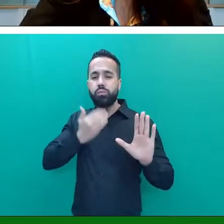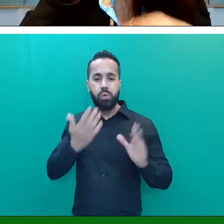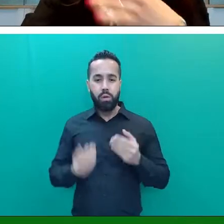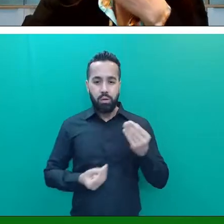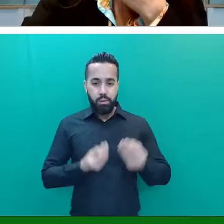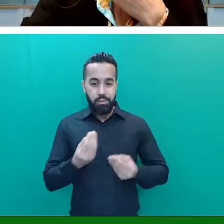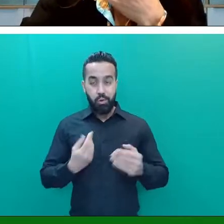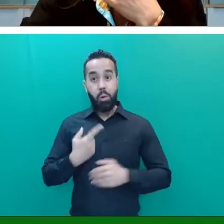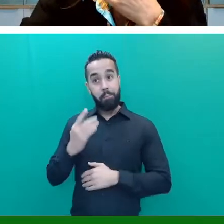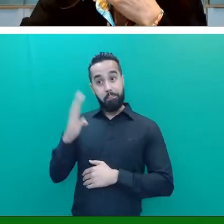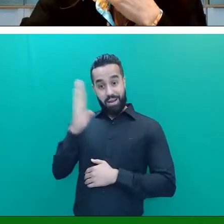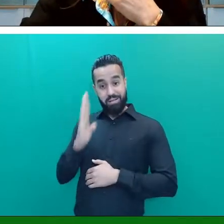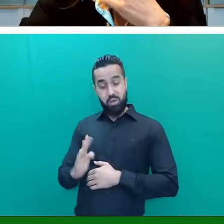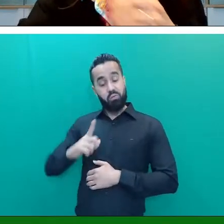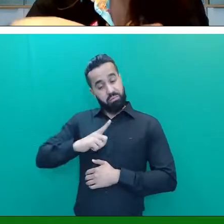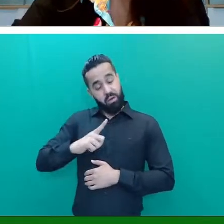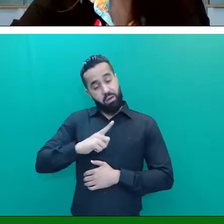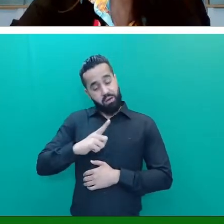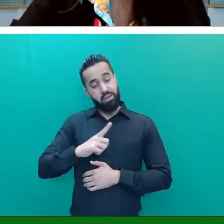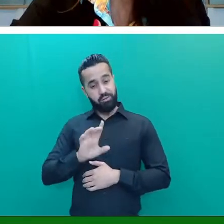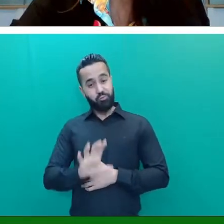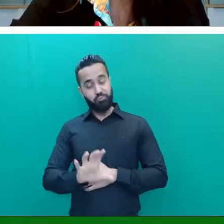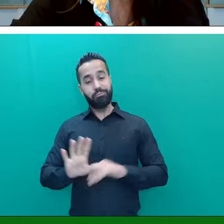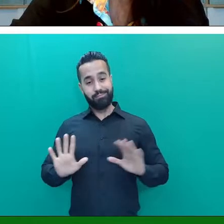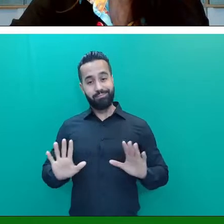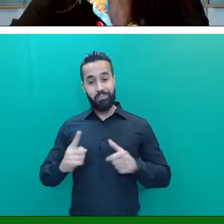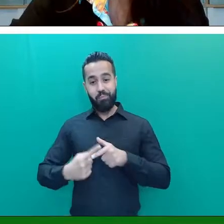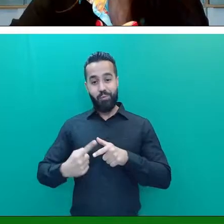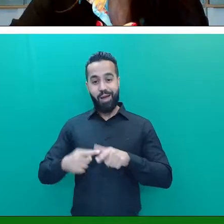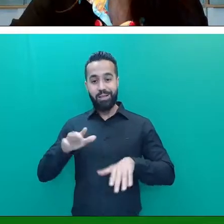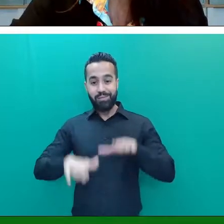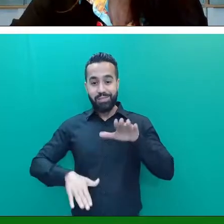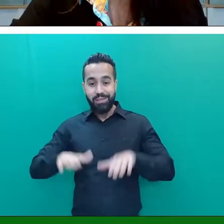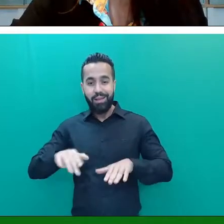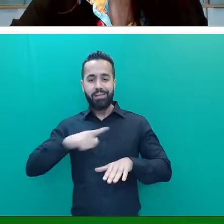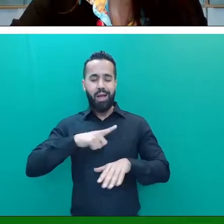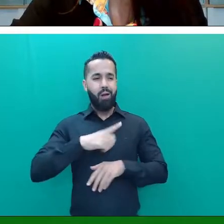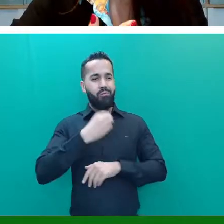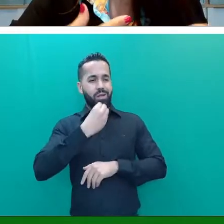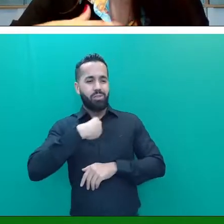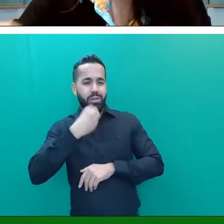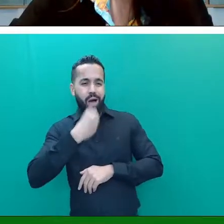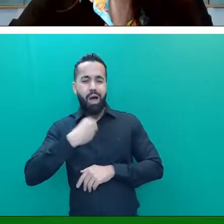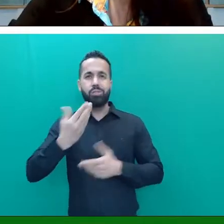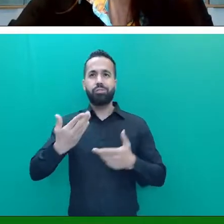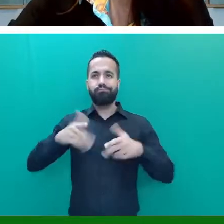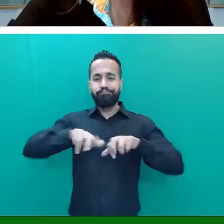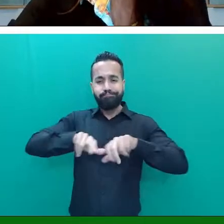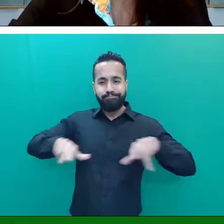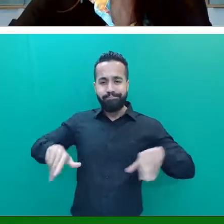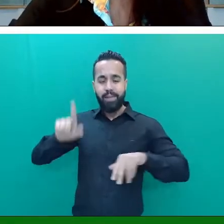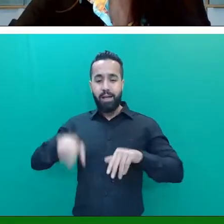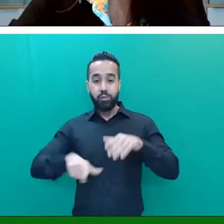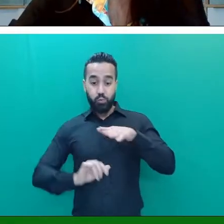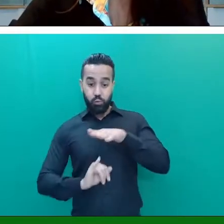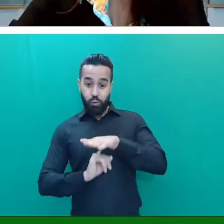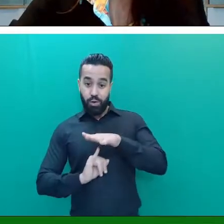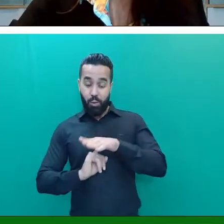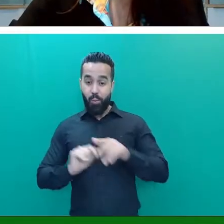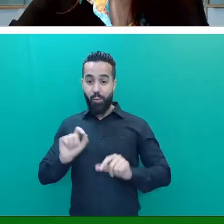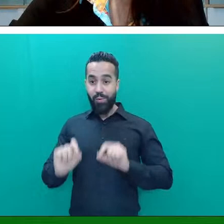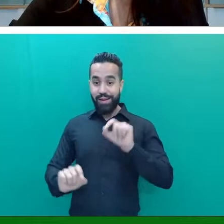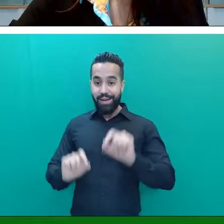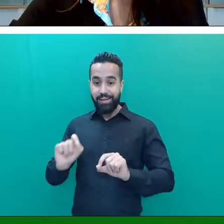isso. Devido ao esgarçamento, à fragilidade institucional, nós podemos falar em lei que pega e em lei que